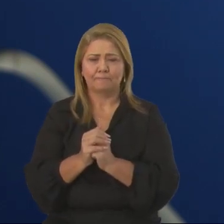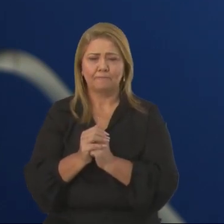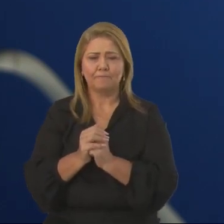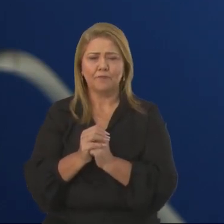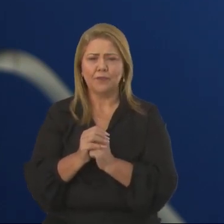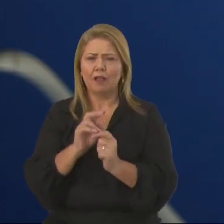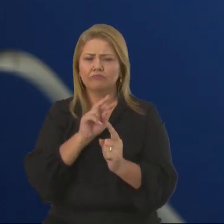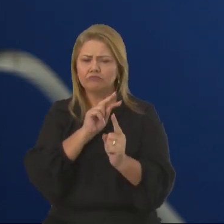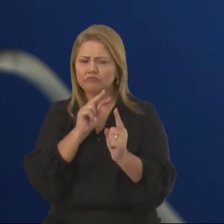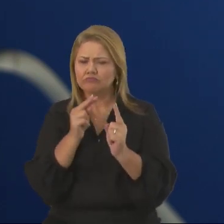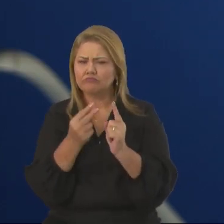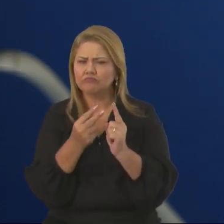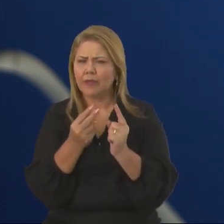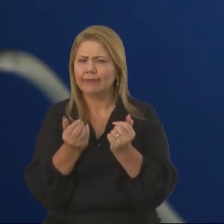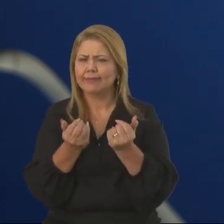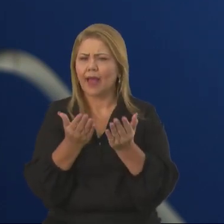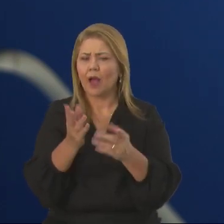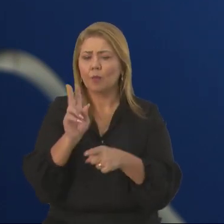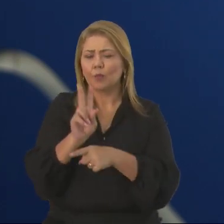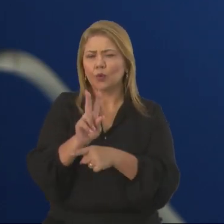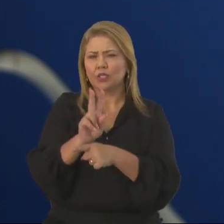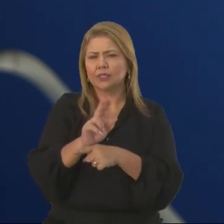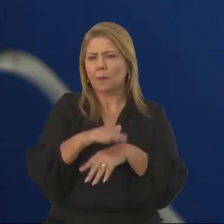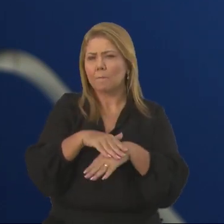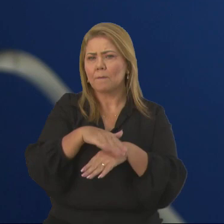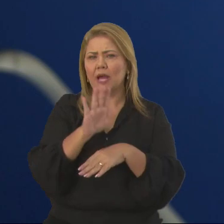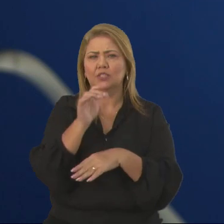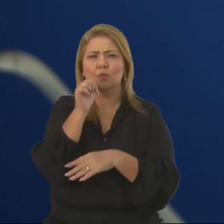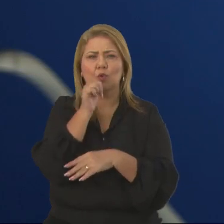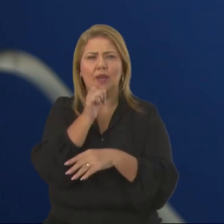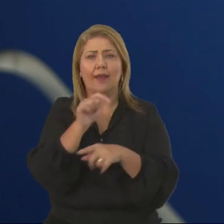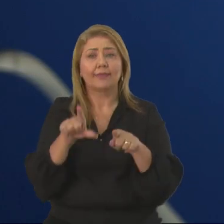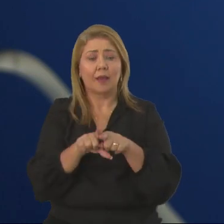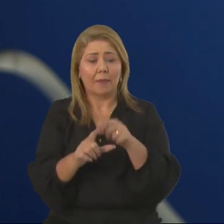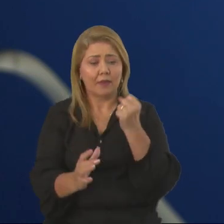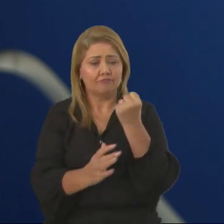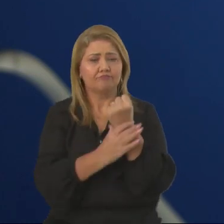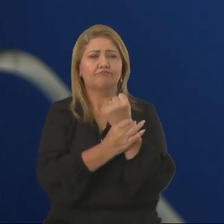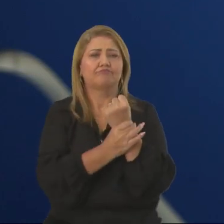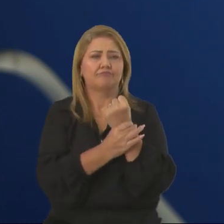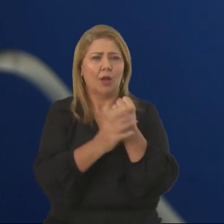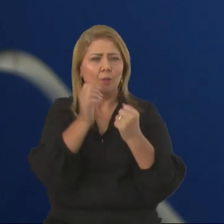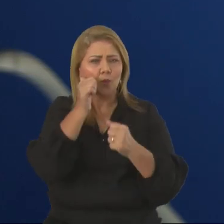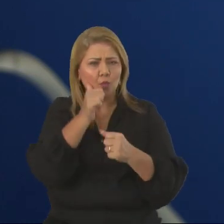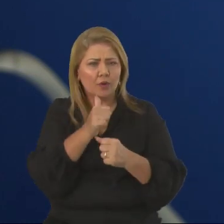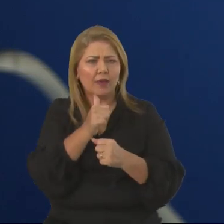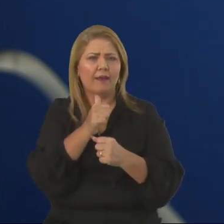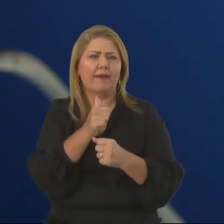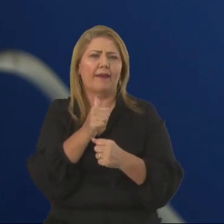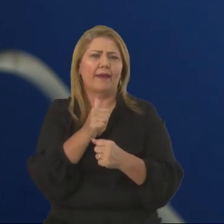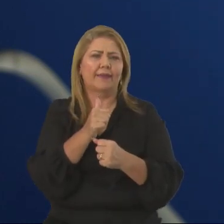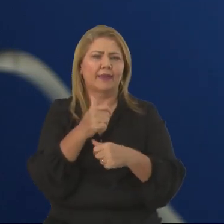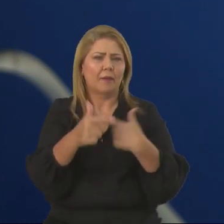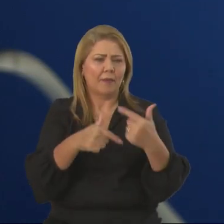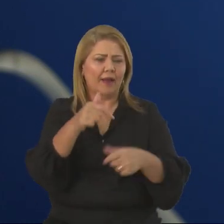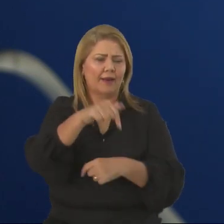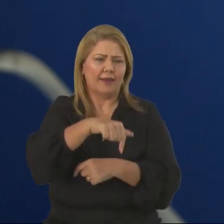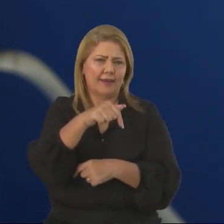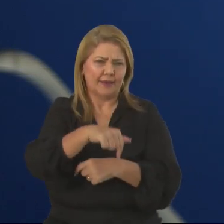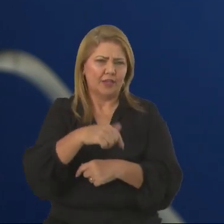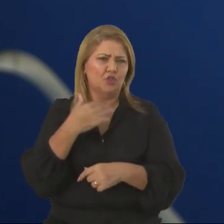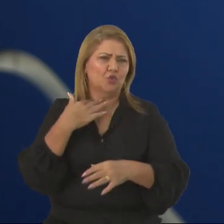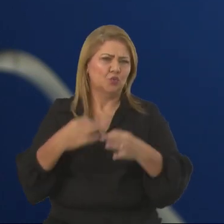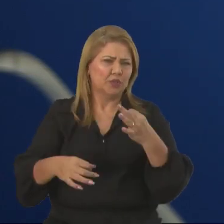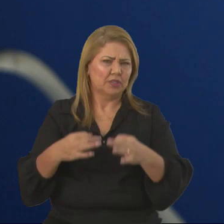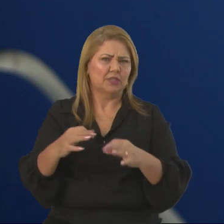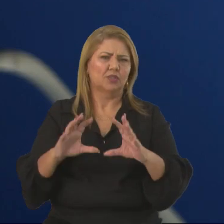visando dar maior proteção e garantias às mulheres servidoras, magistradas do nosso tribunal,